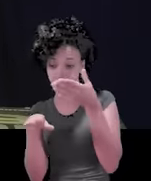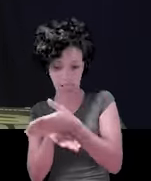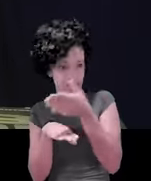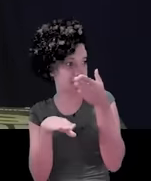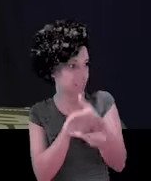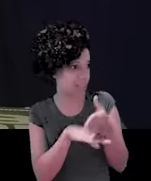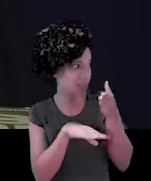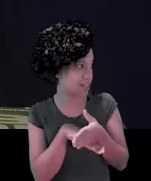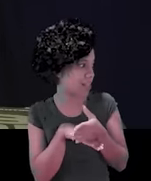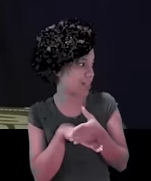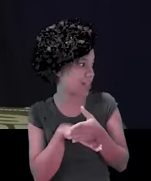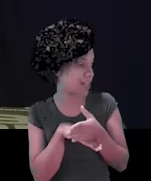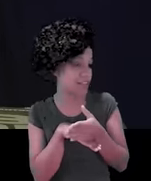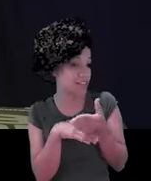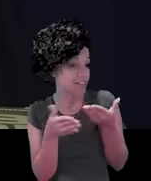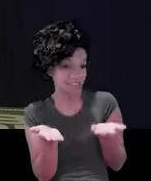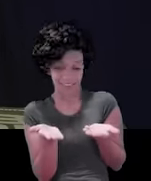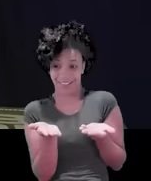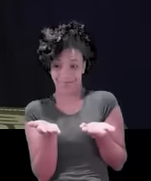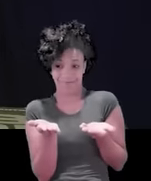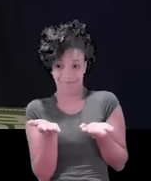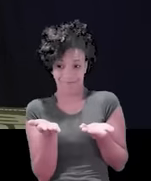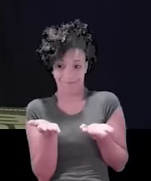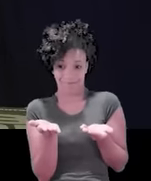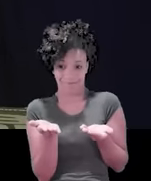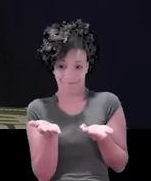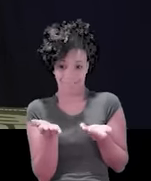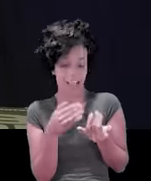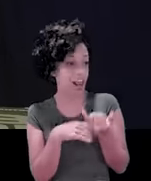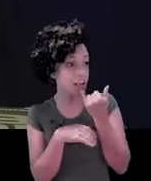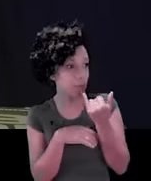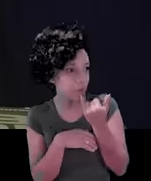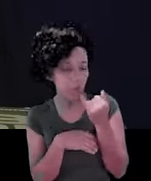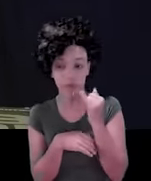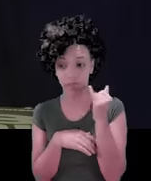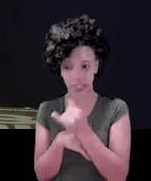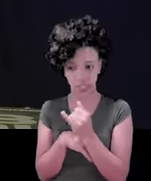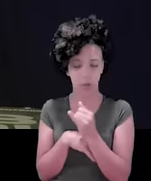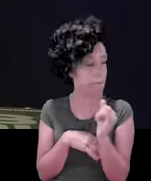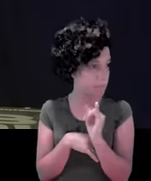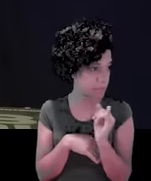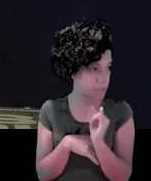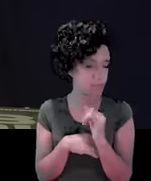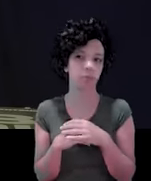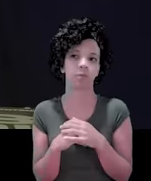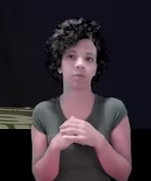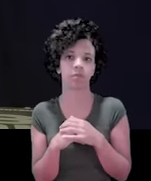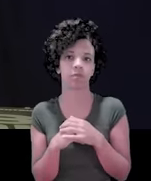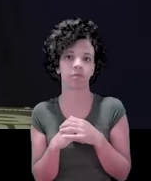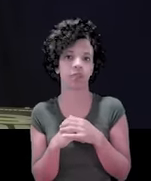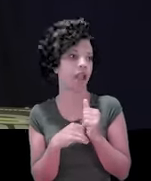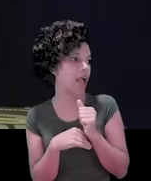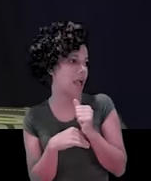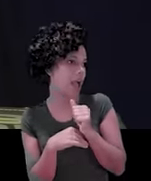direção à Oi e aí ela ligou para ele oi e ela